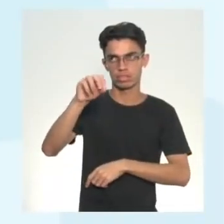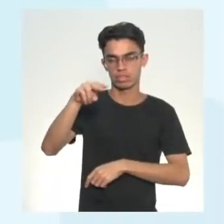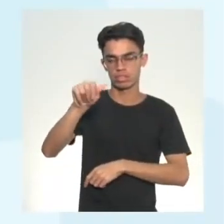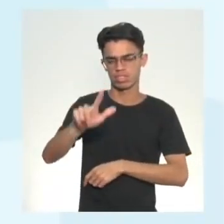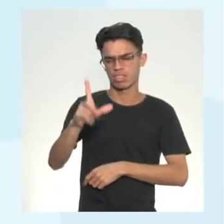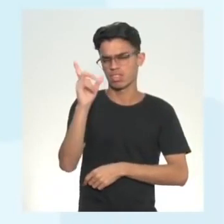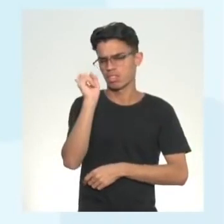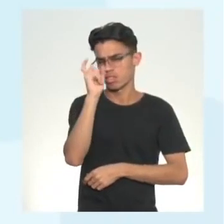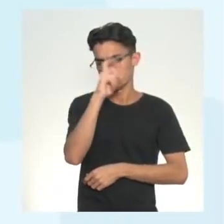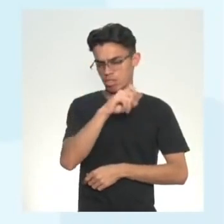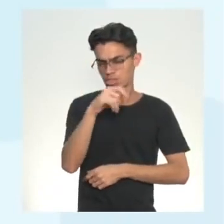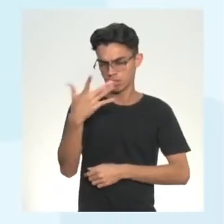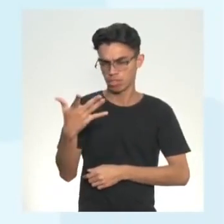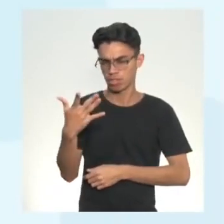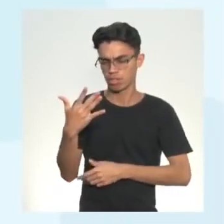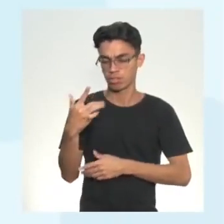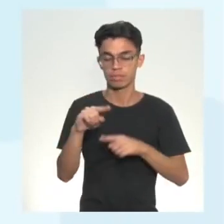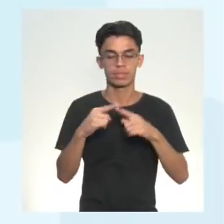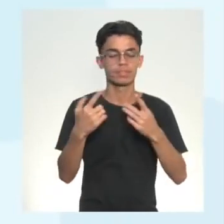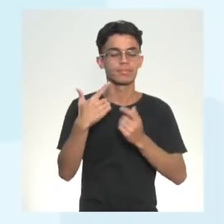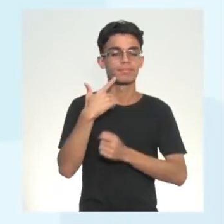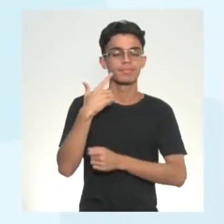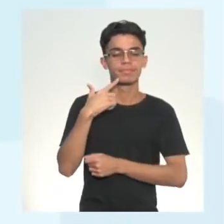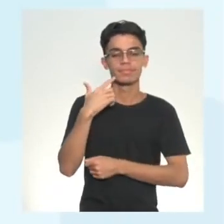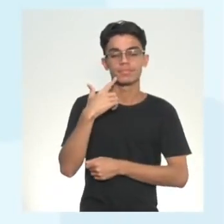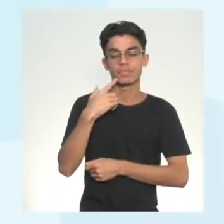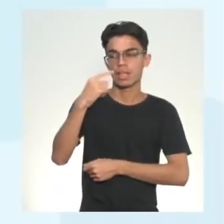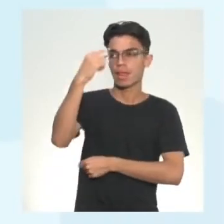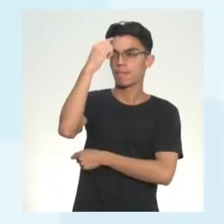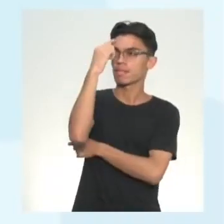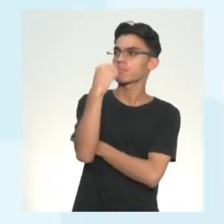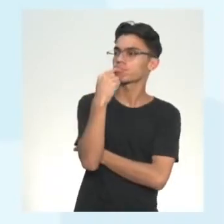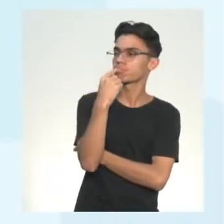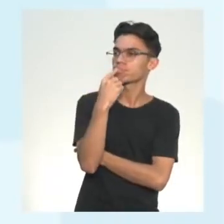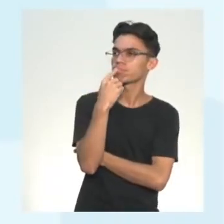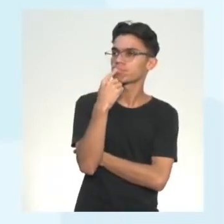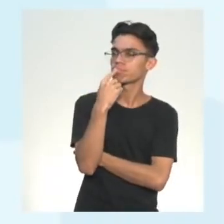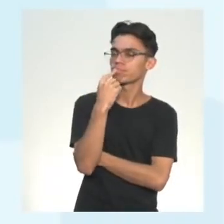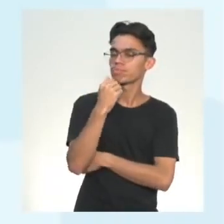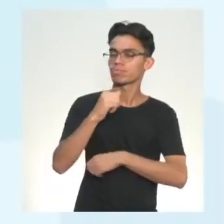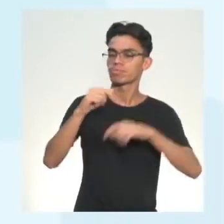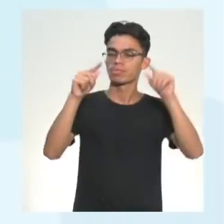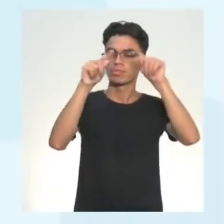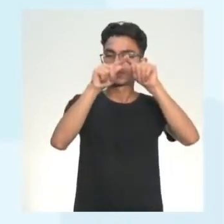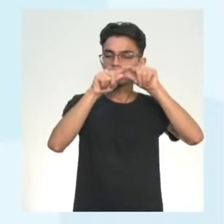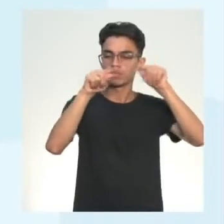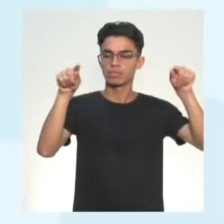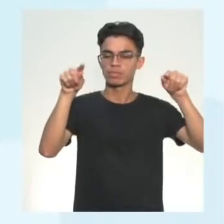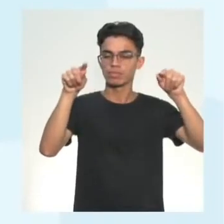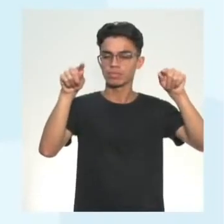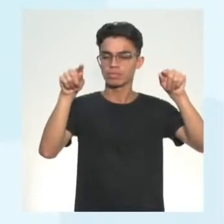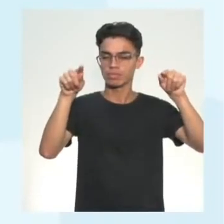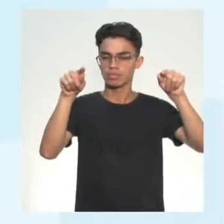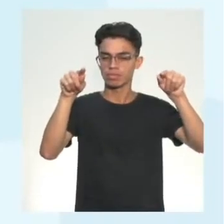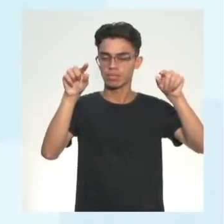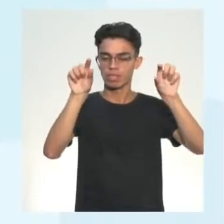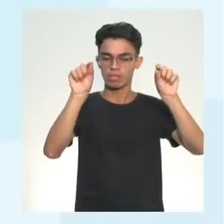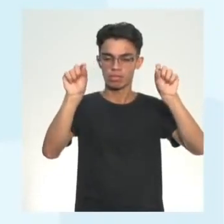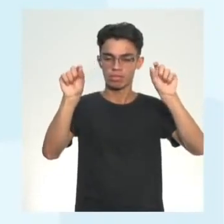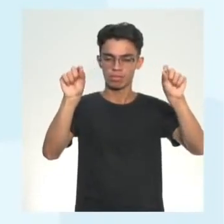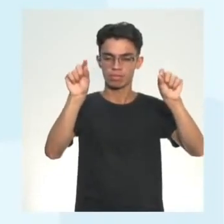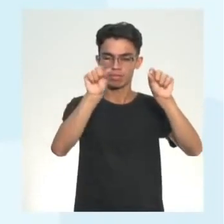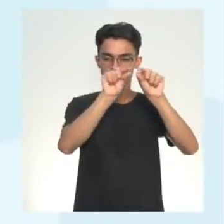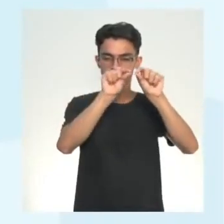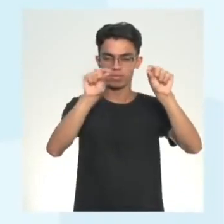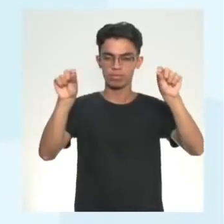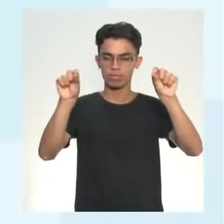não fica? Mas veja bem, se você pensar aqui, ó, nesta linha, unindo daqui